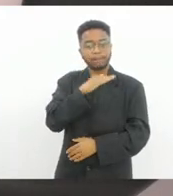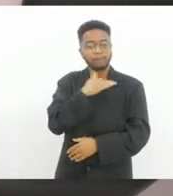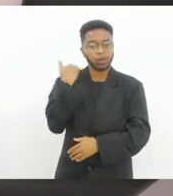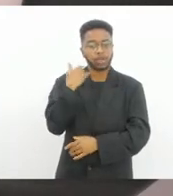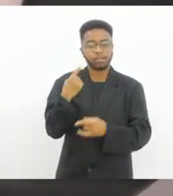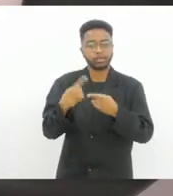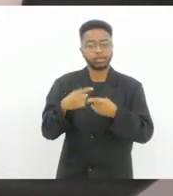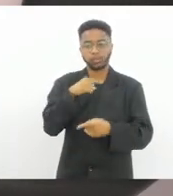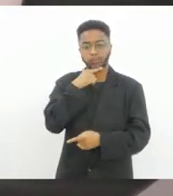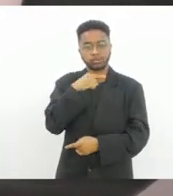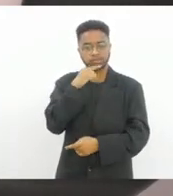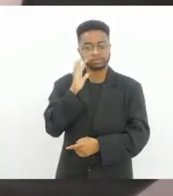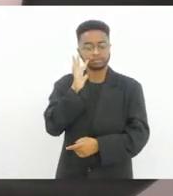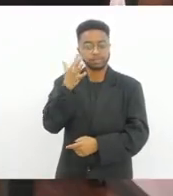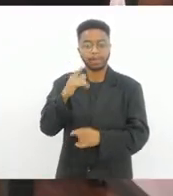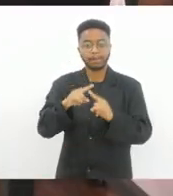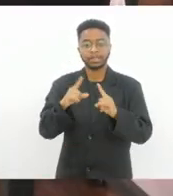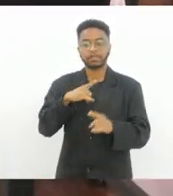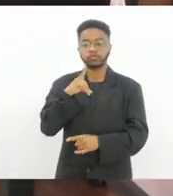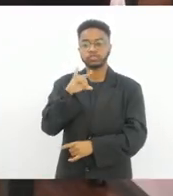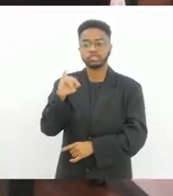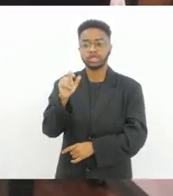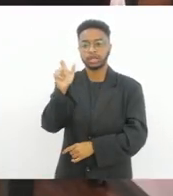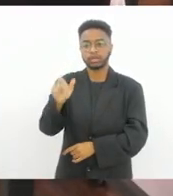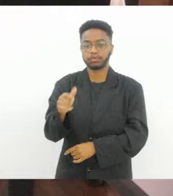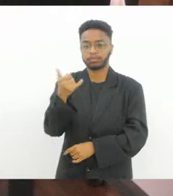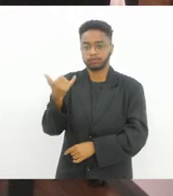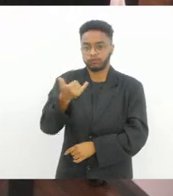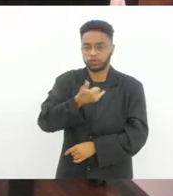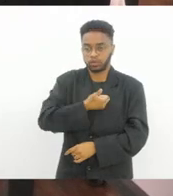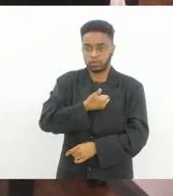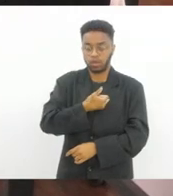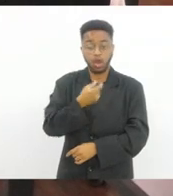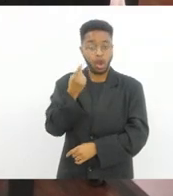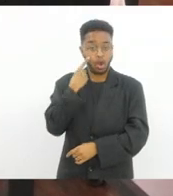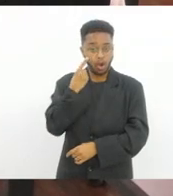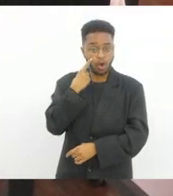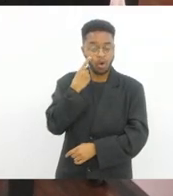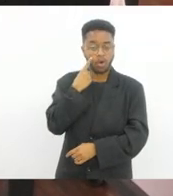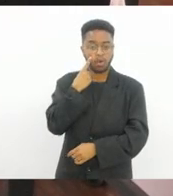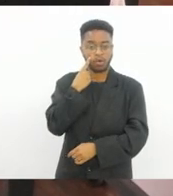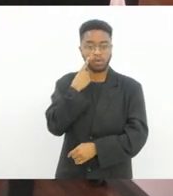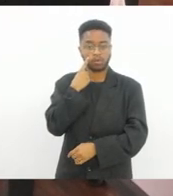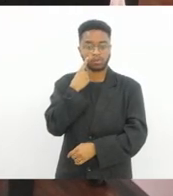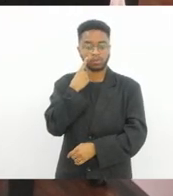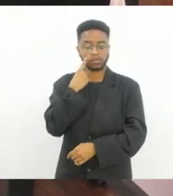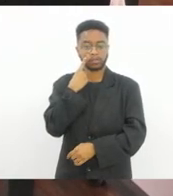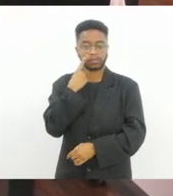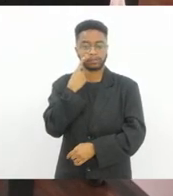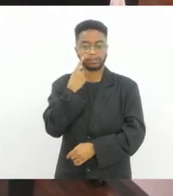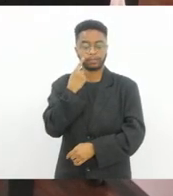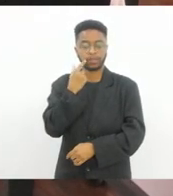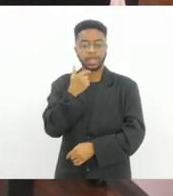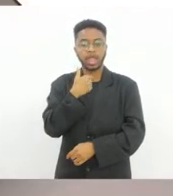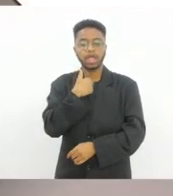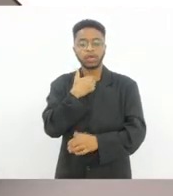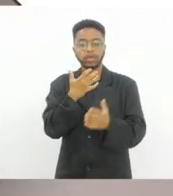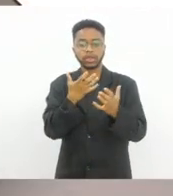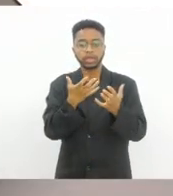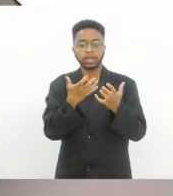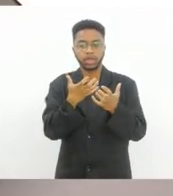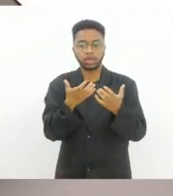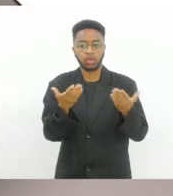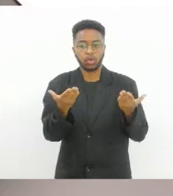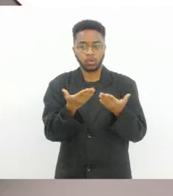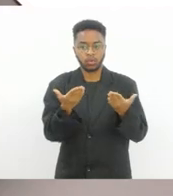conseguia sair. Até o dia que ele falou para mim assim, olha só, eu queria hoje fazer